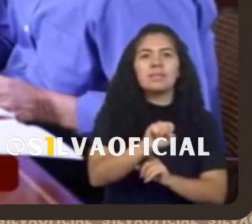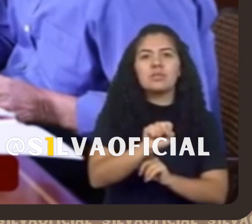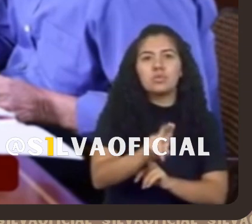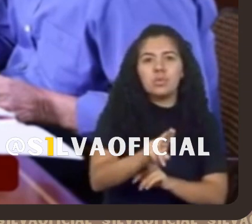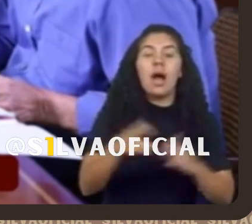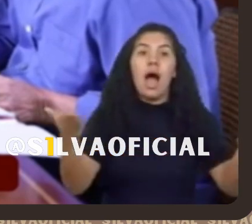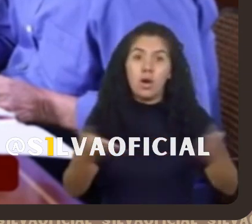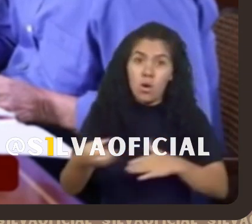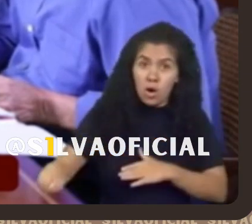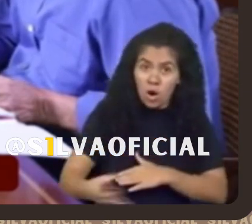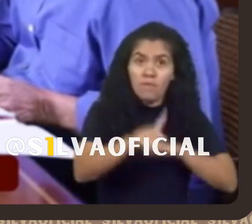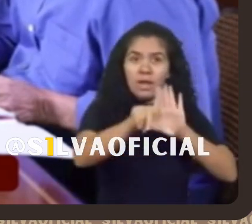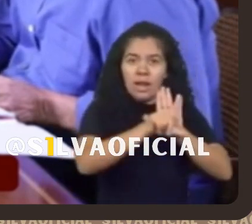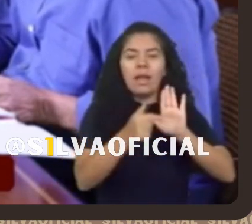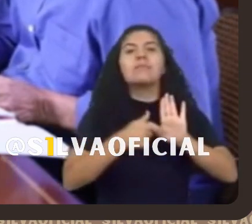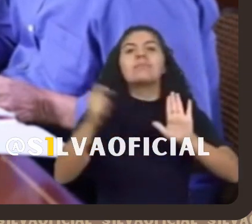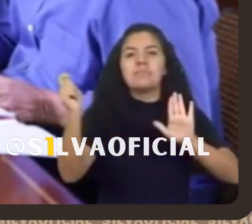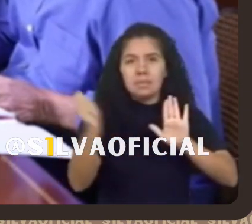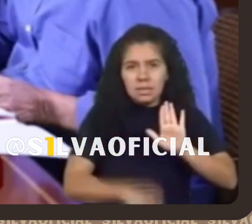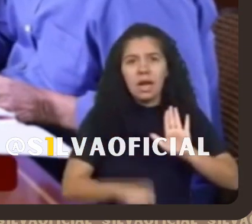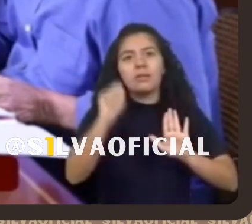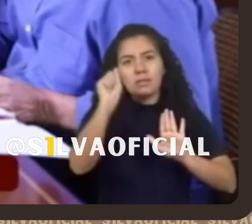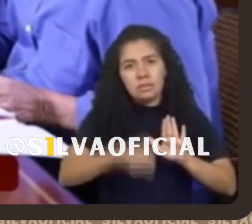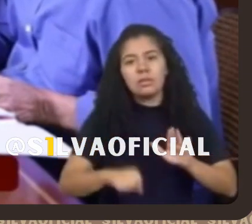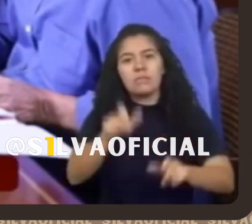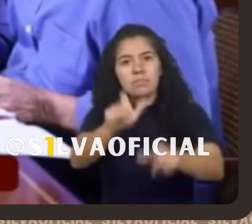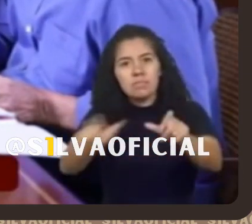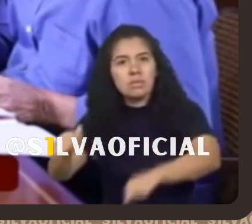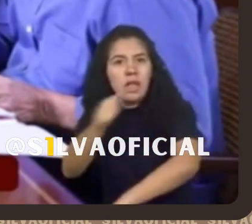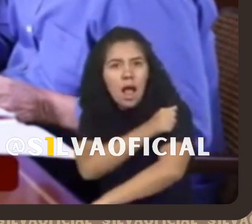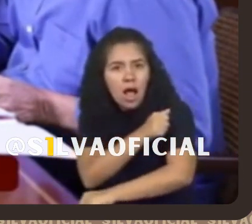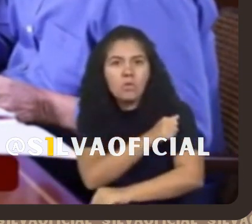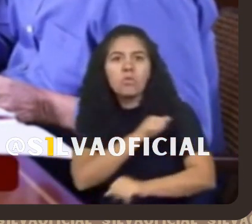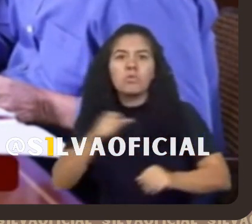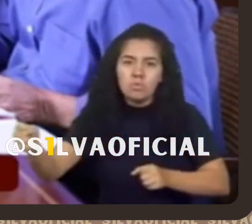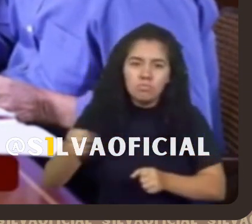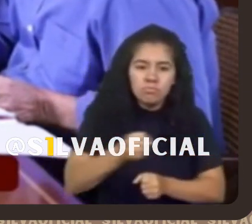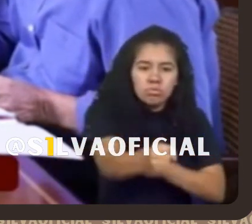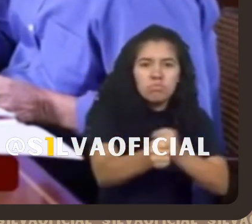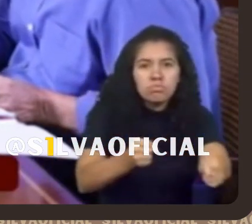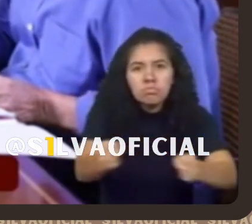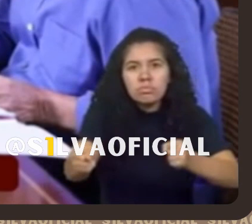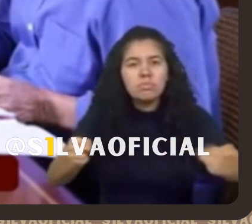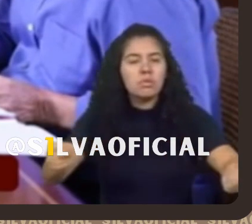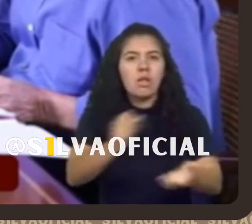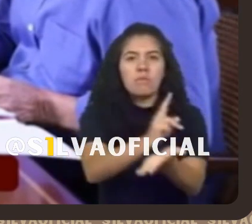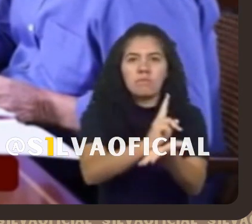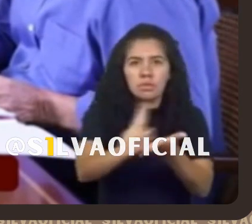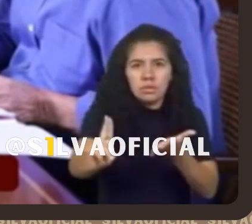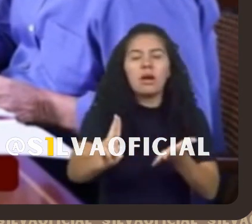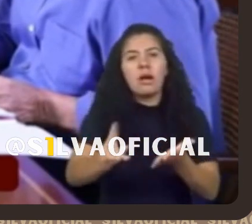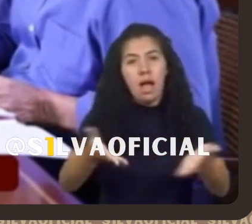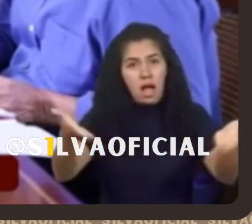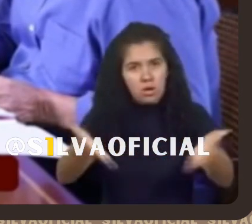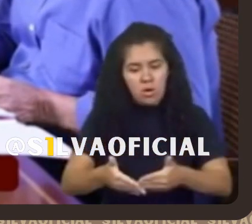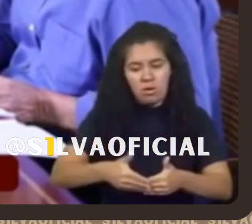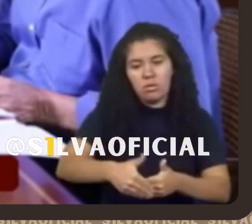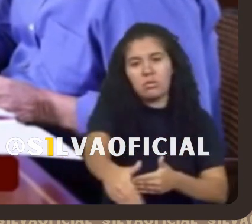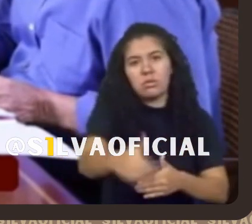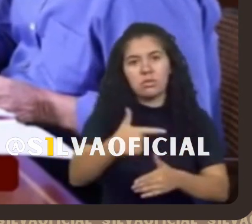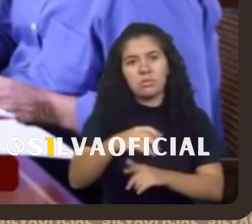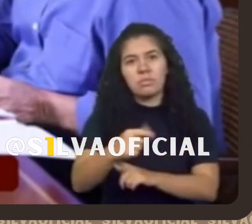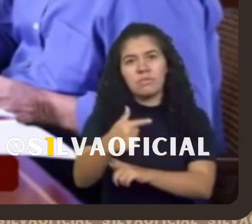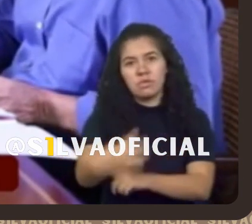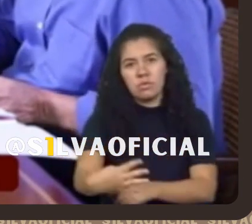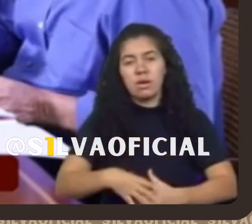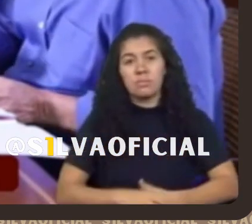é para a inclusão de alunos que queiram entrar na universidade já nesse czu agora do próximo ano houve algumas mudanças